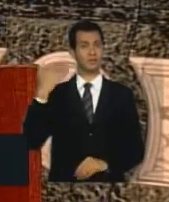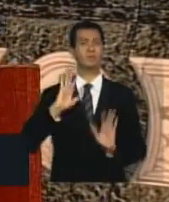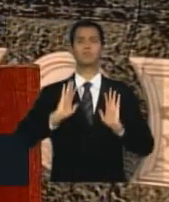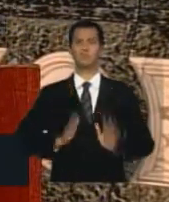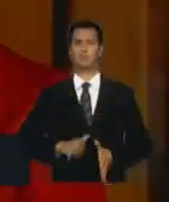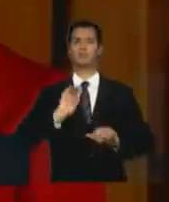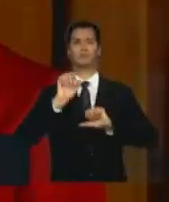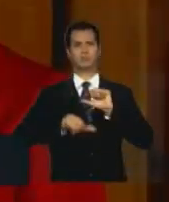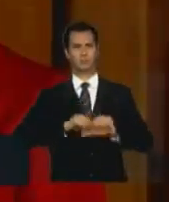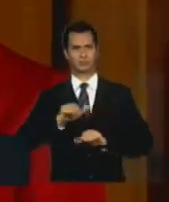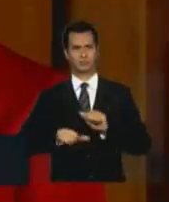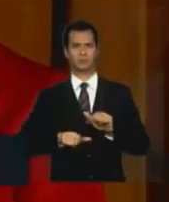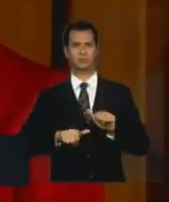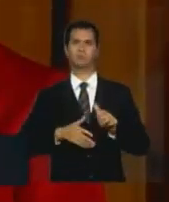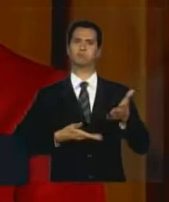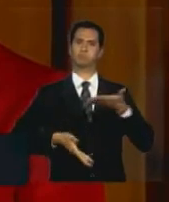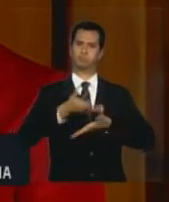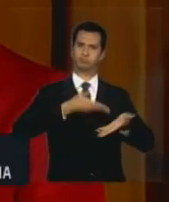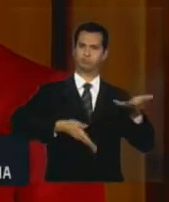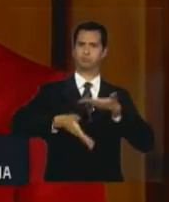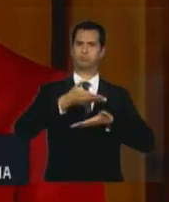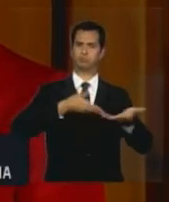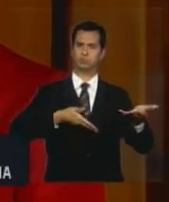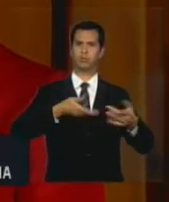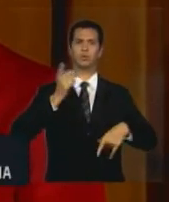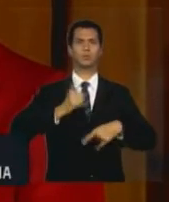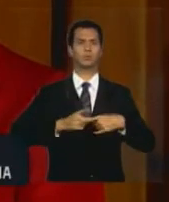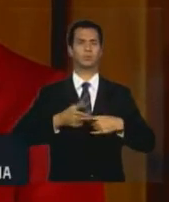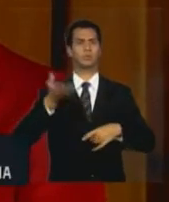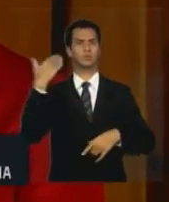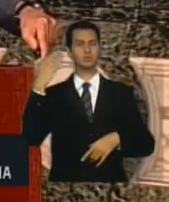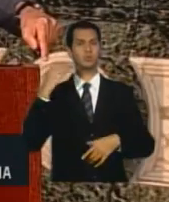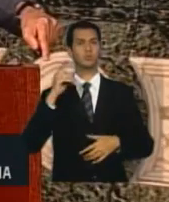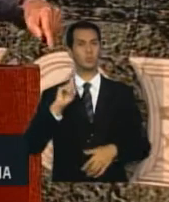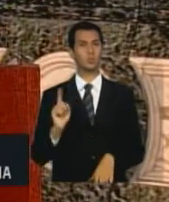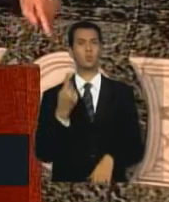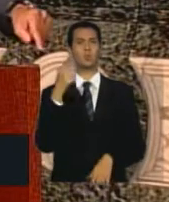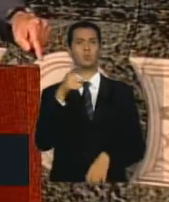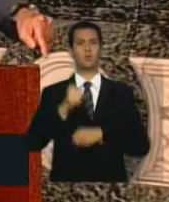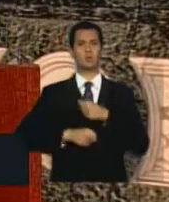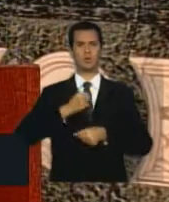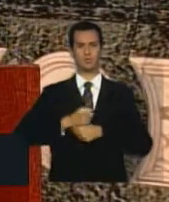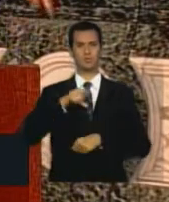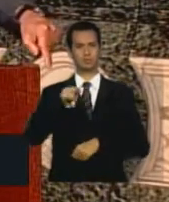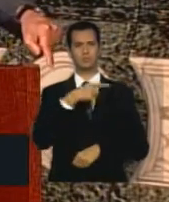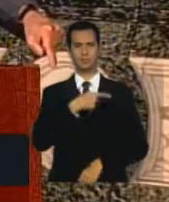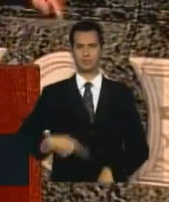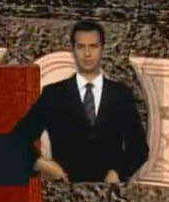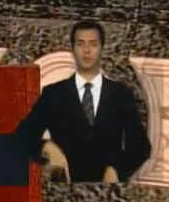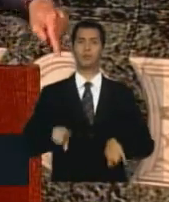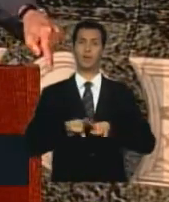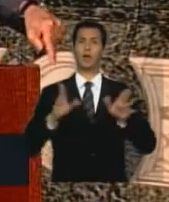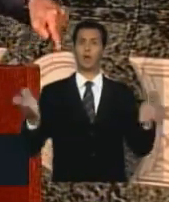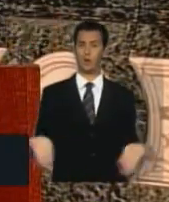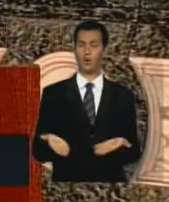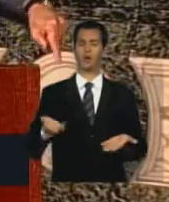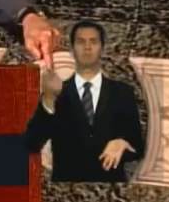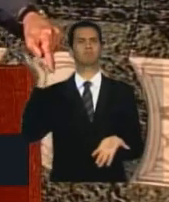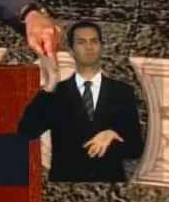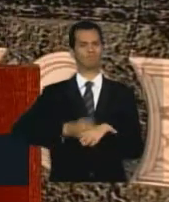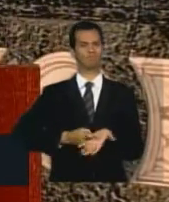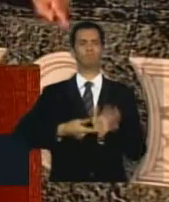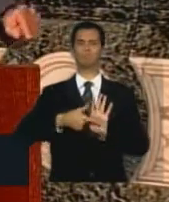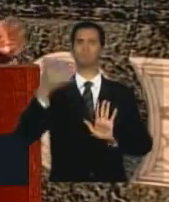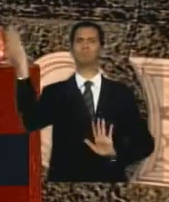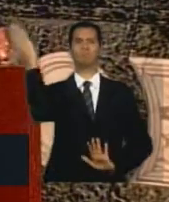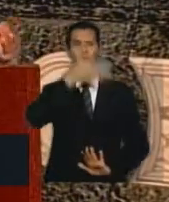ocorrido ao longo do seu primeiro ano de mandato, e agora fica consagrada, espelhada,